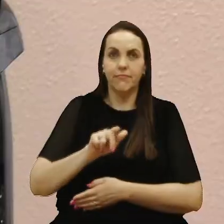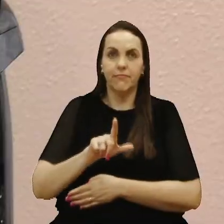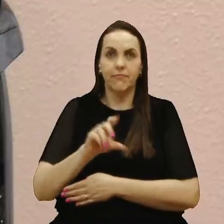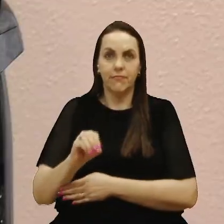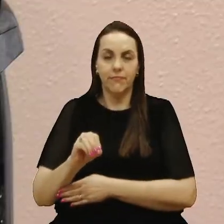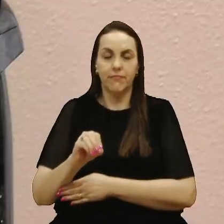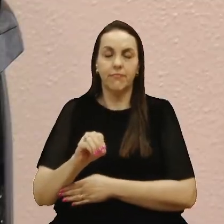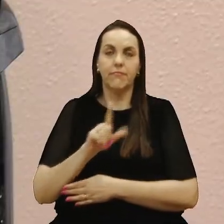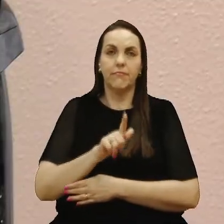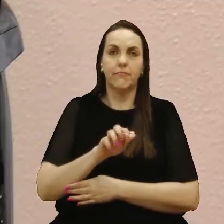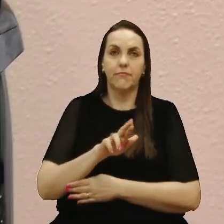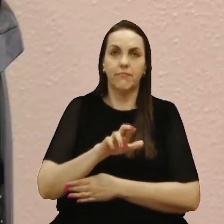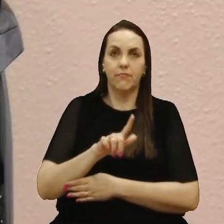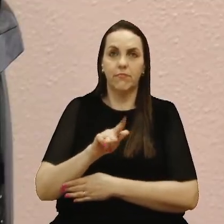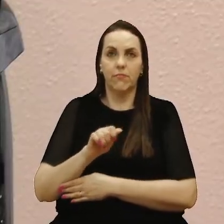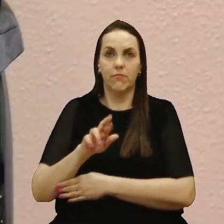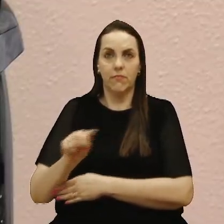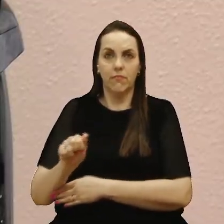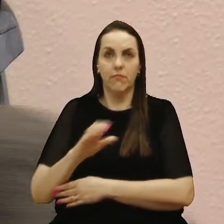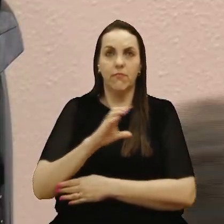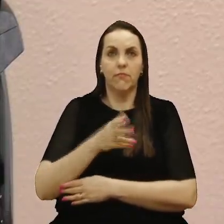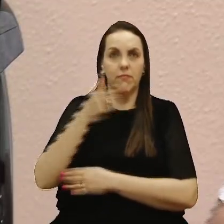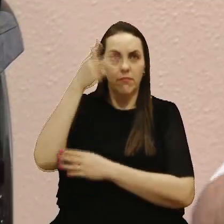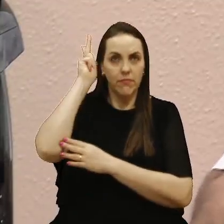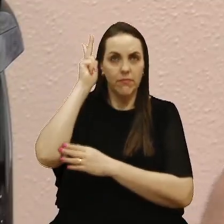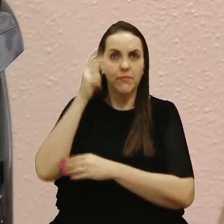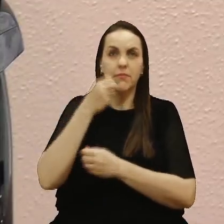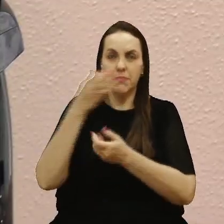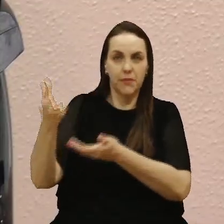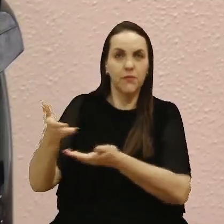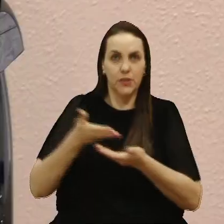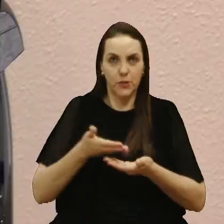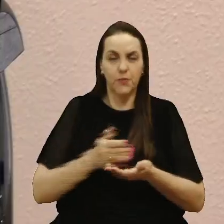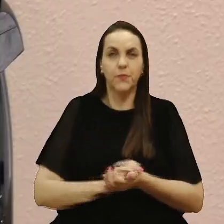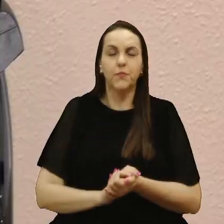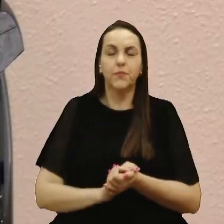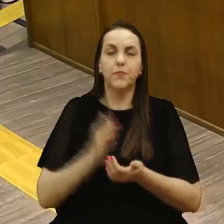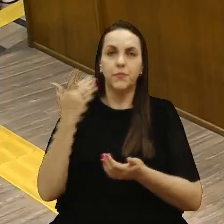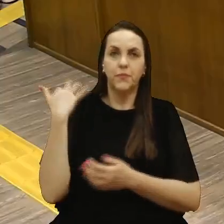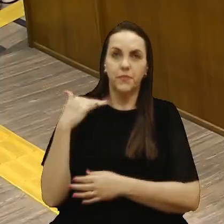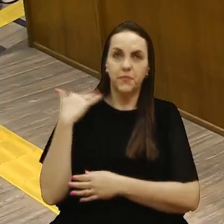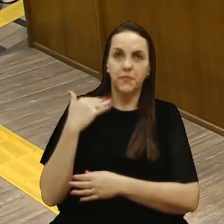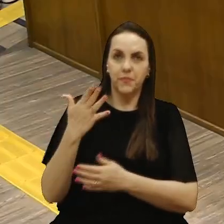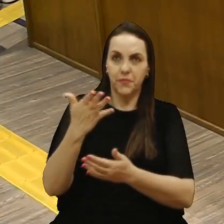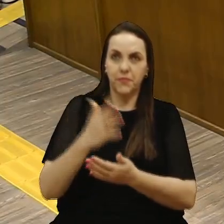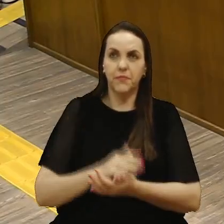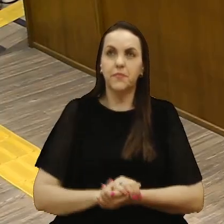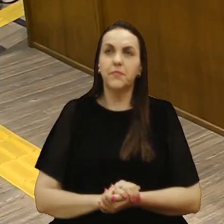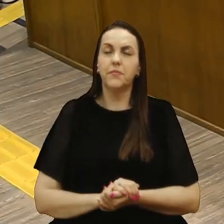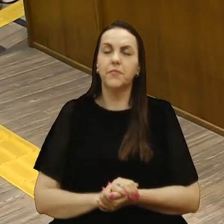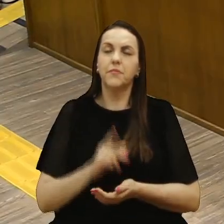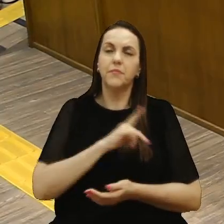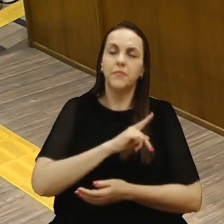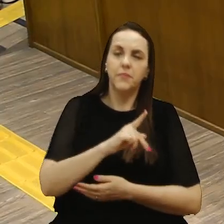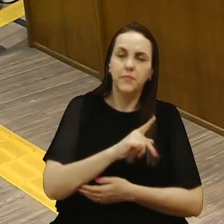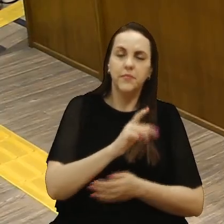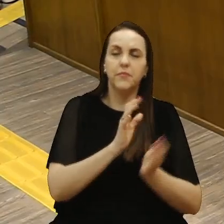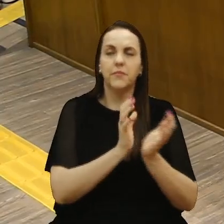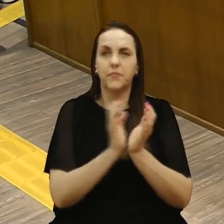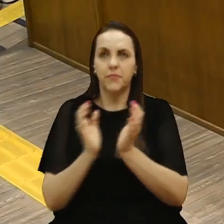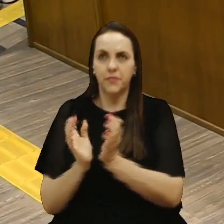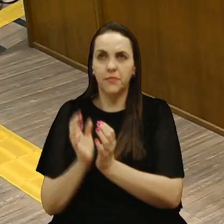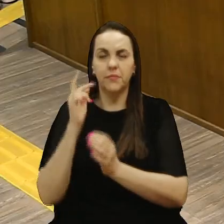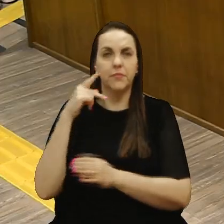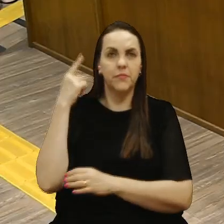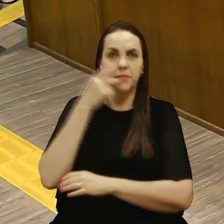secretária Grégora, secretário Cassina, bem-vindos. Com a palavra, a vereadora Andressa Marques. Senhor presidente, nobres colegas, vereadores